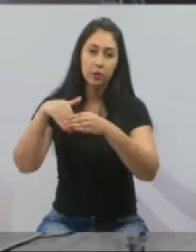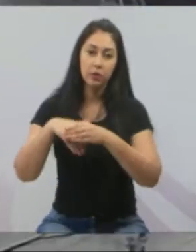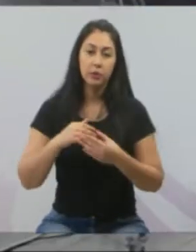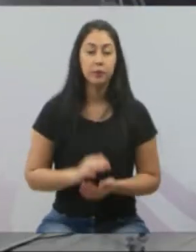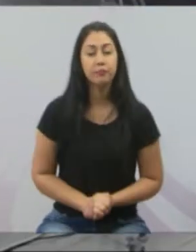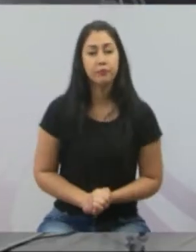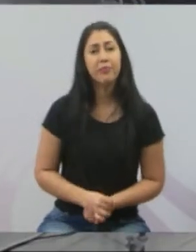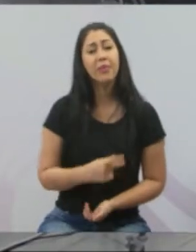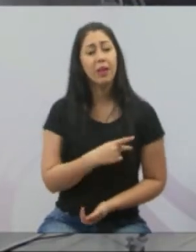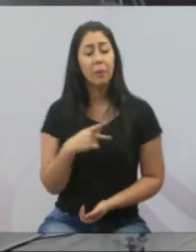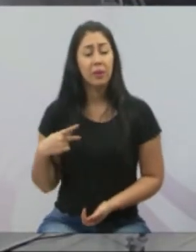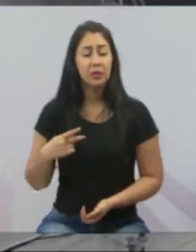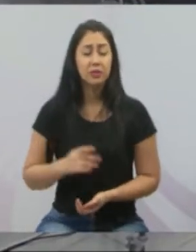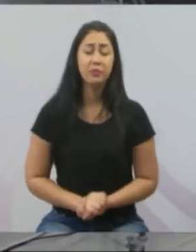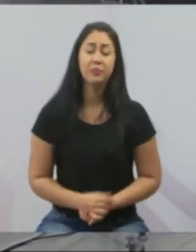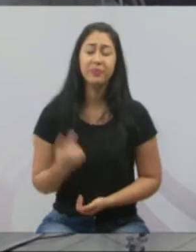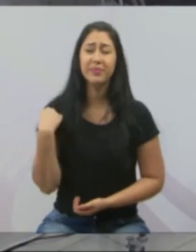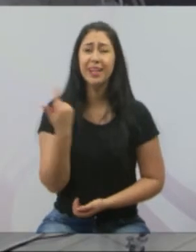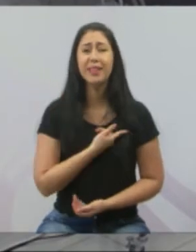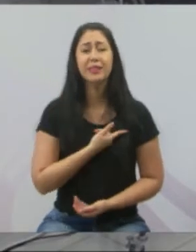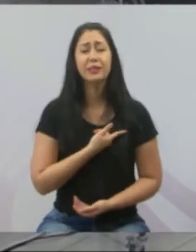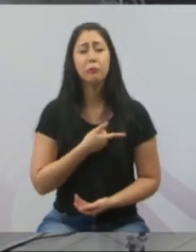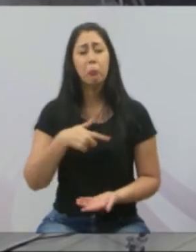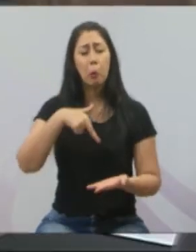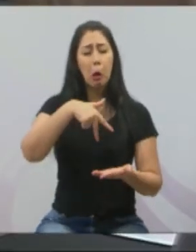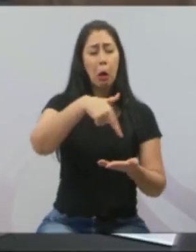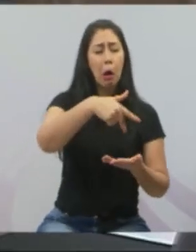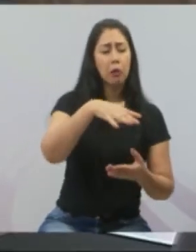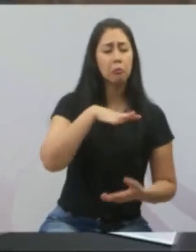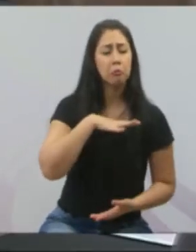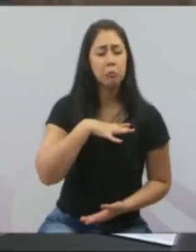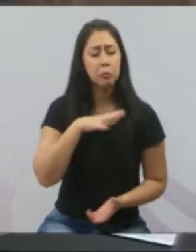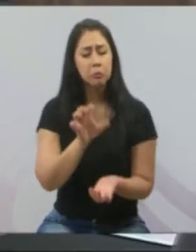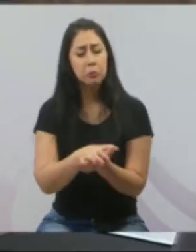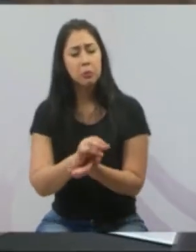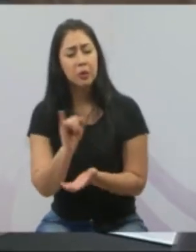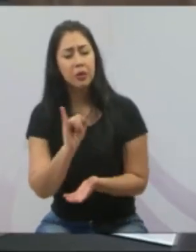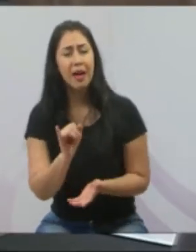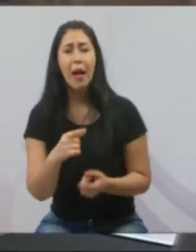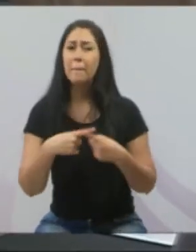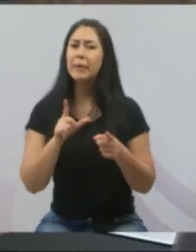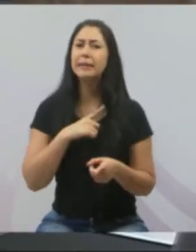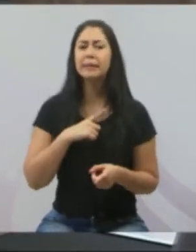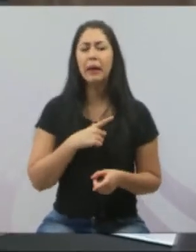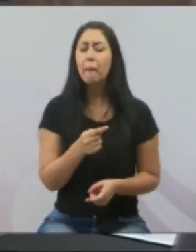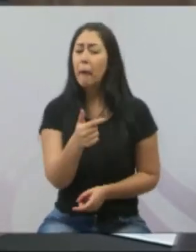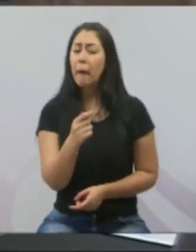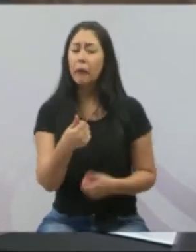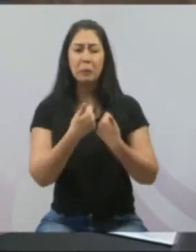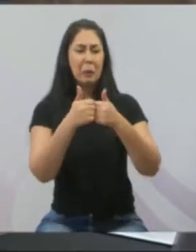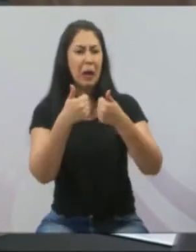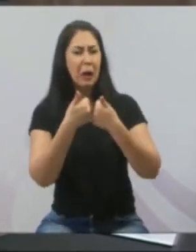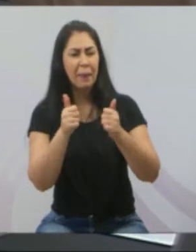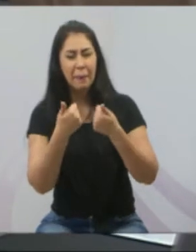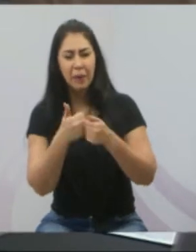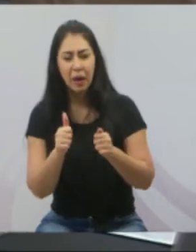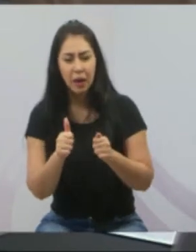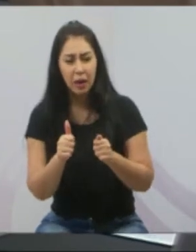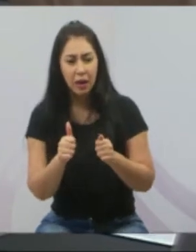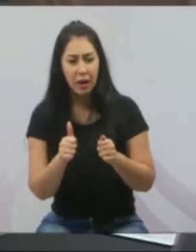por pertencer ao grupo de risco, e, por outro lado, as despesas familiares aumentaram. Aposentados e aposentadas precisaram também ajudar